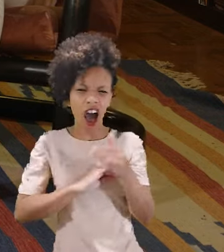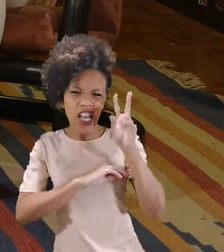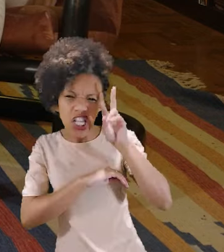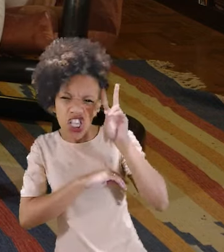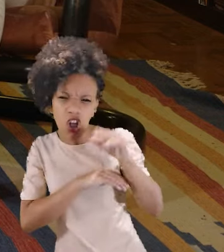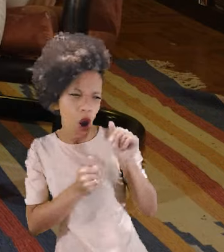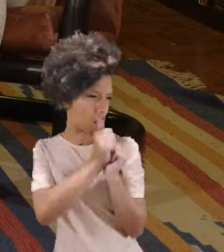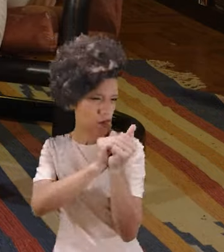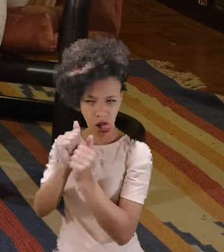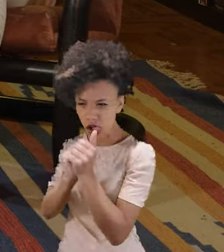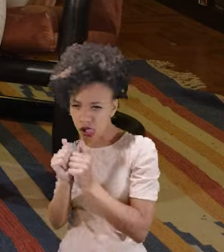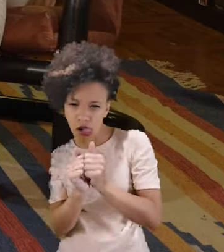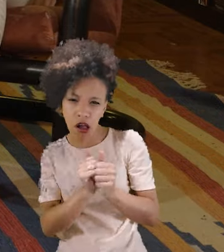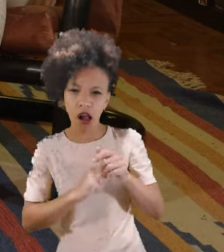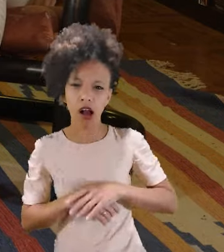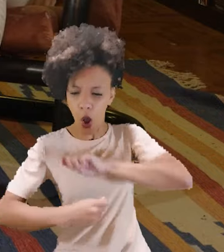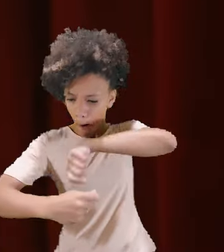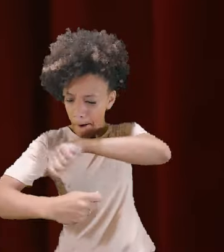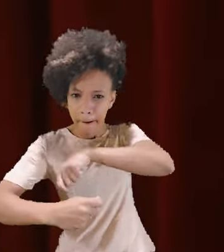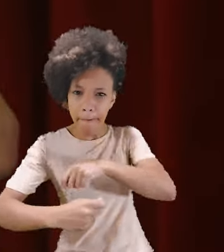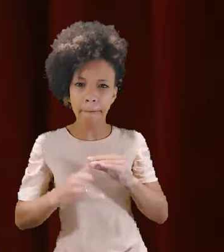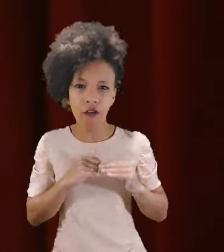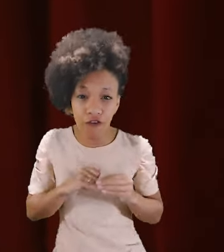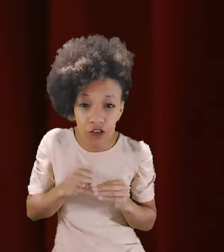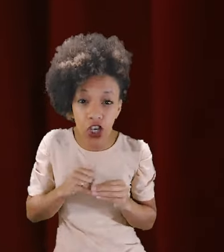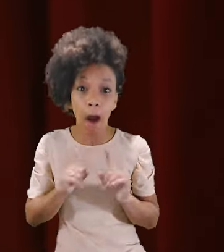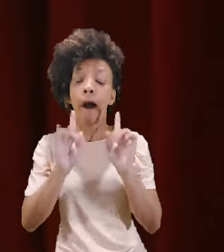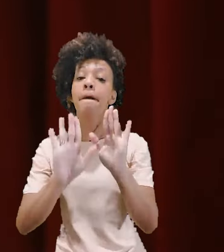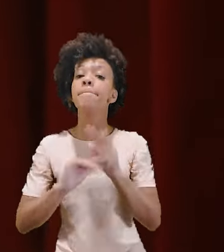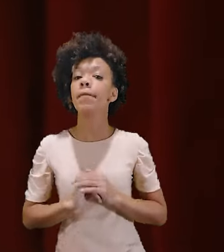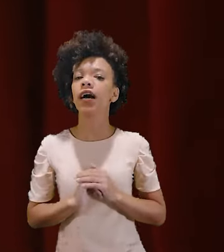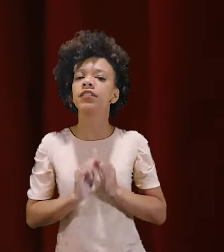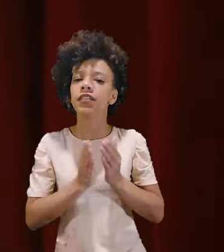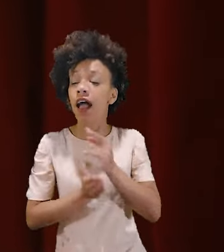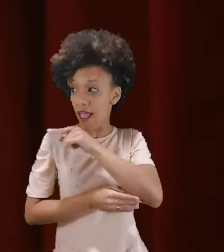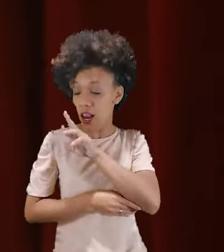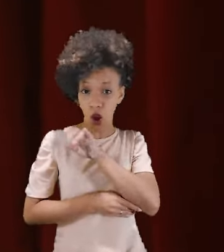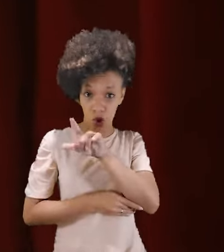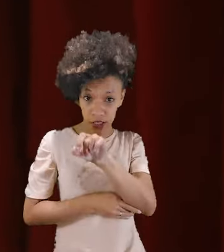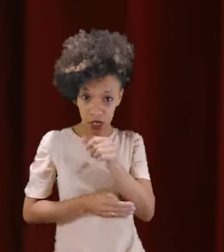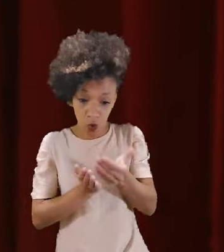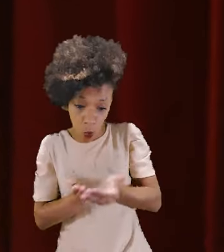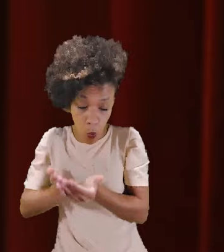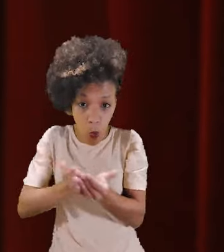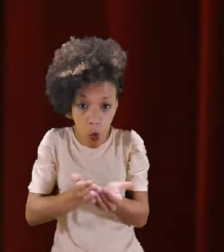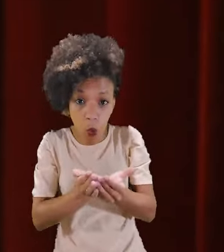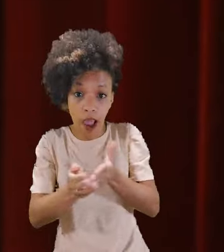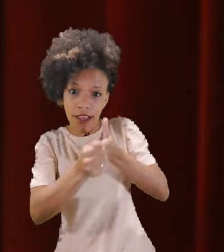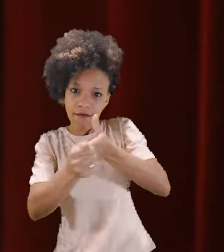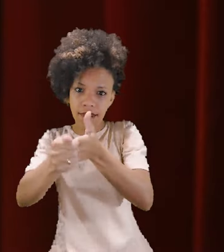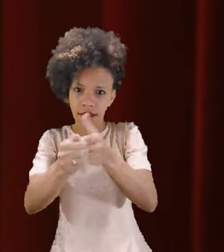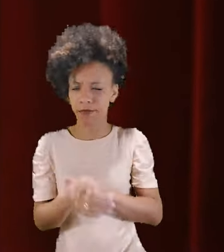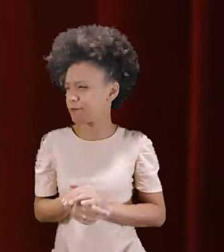e chora o Panelão de feijão mais o Rodrigo ele é um piloto de navio primeira pergunta que